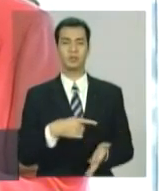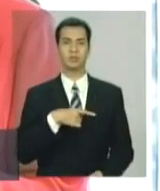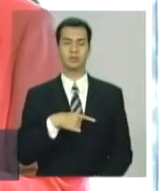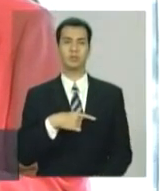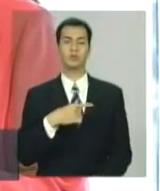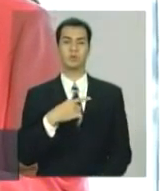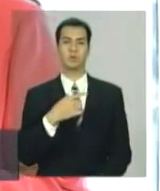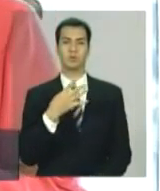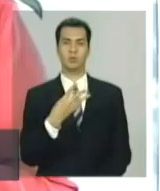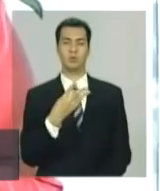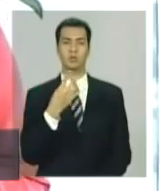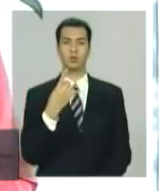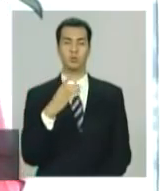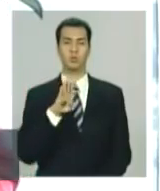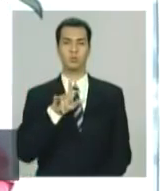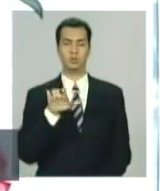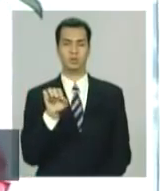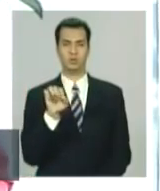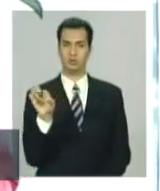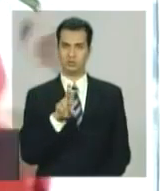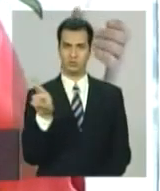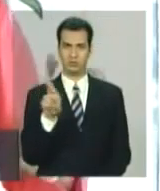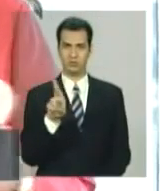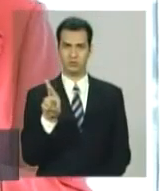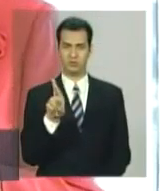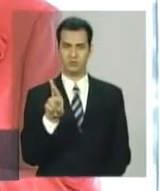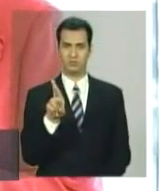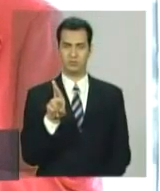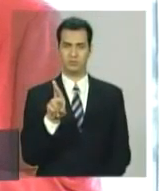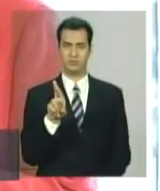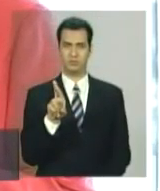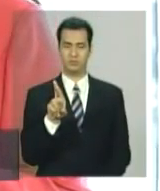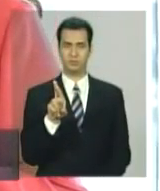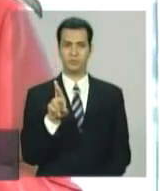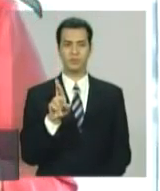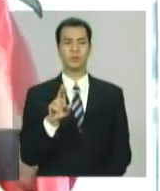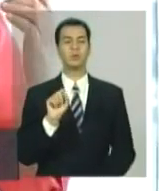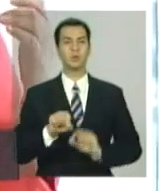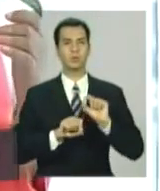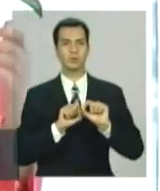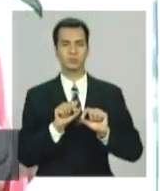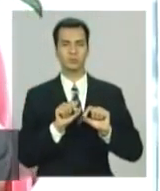41 bilhões de reais, 39 e pouco da outra,